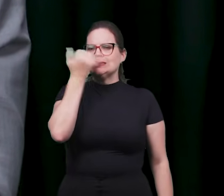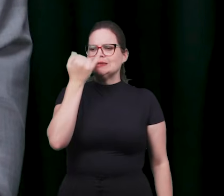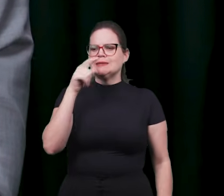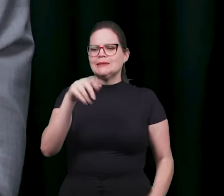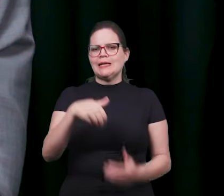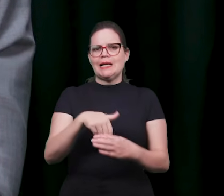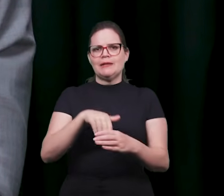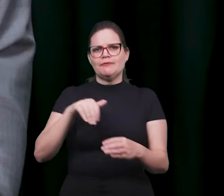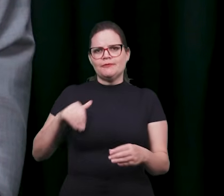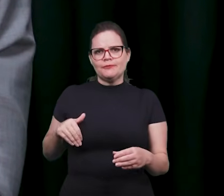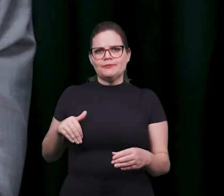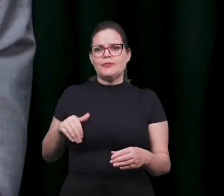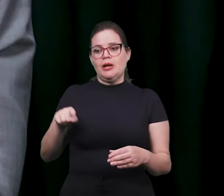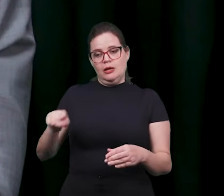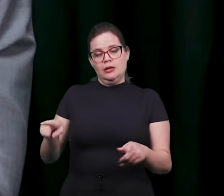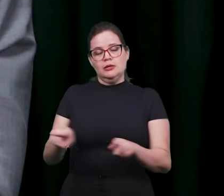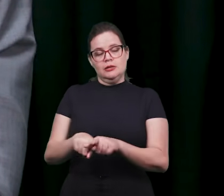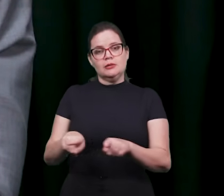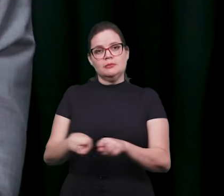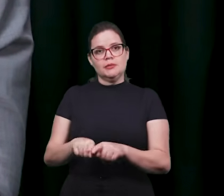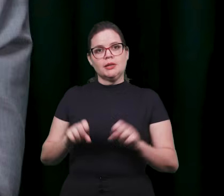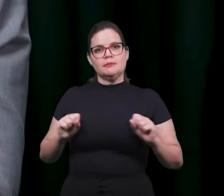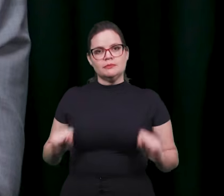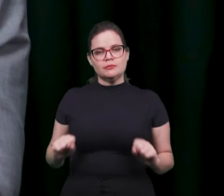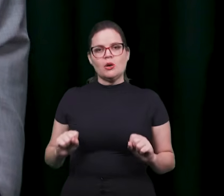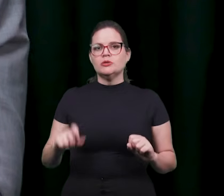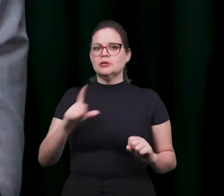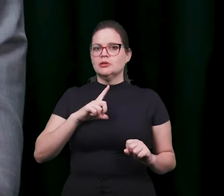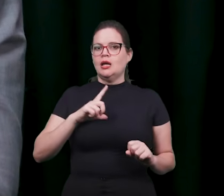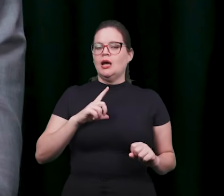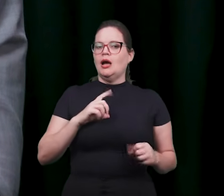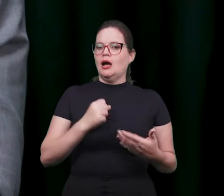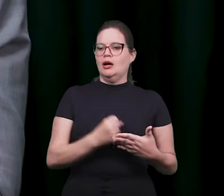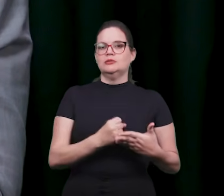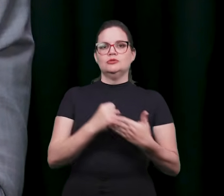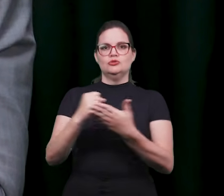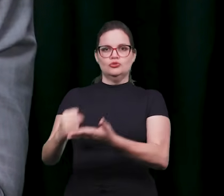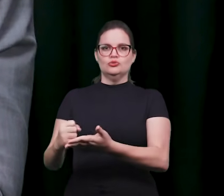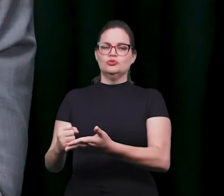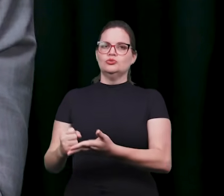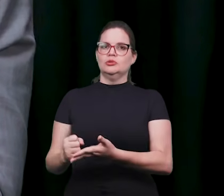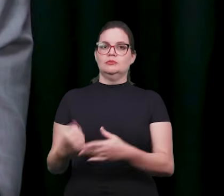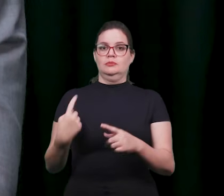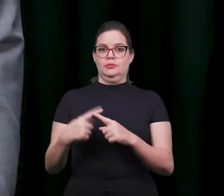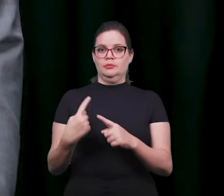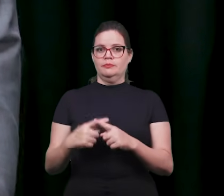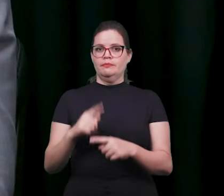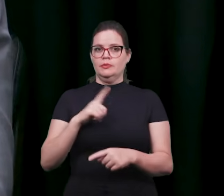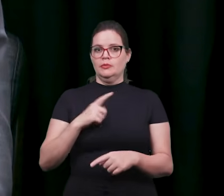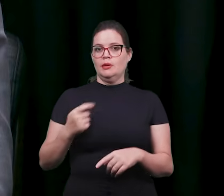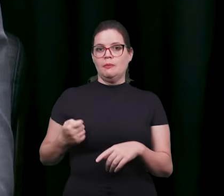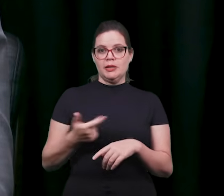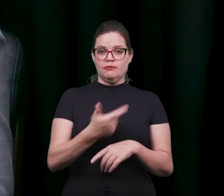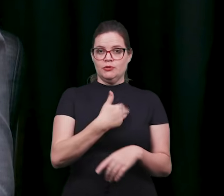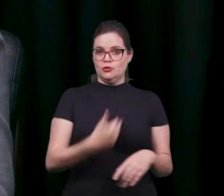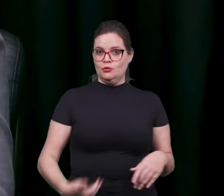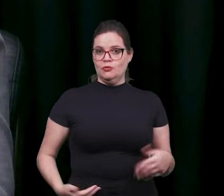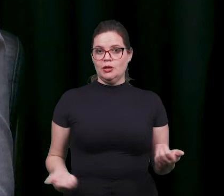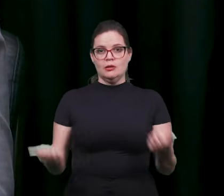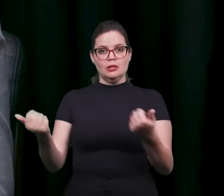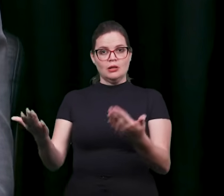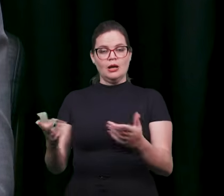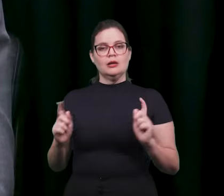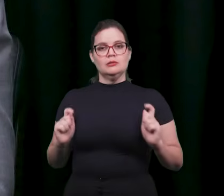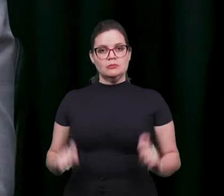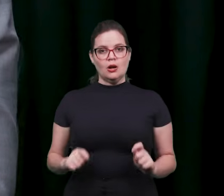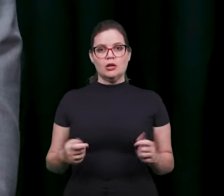afasta, ele também está sendo suprido, ou ele é inserido em benefício que o governo tem.